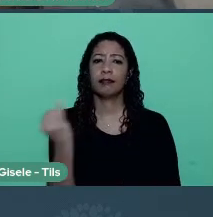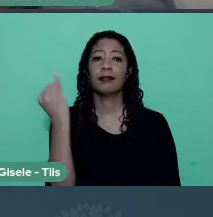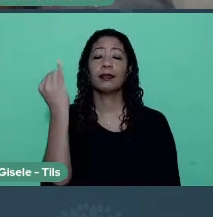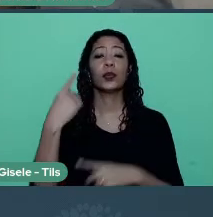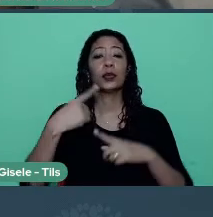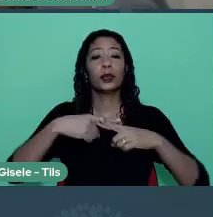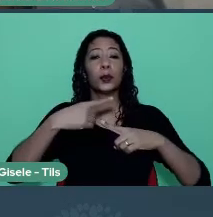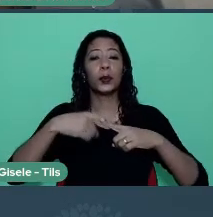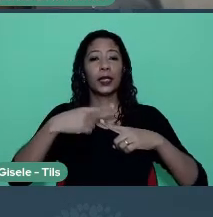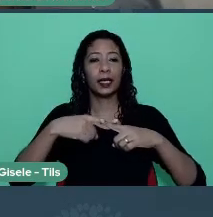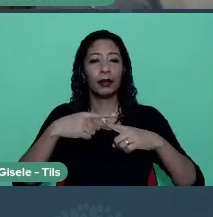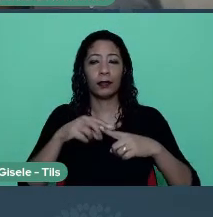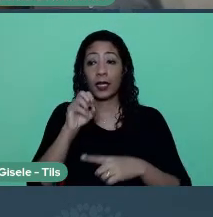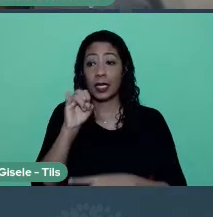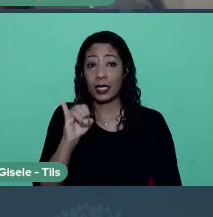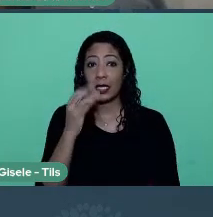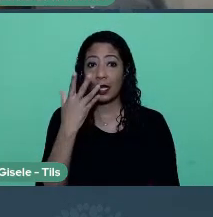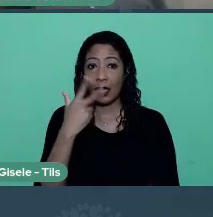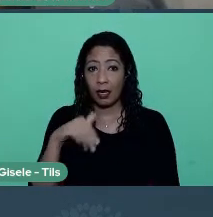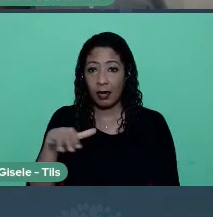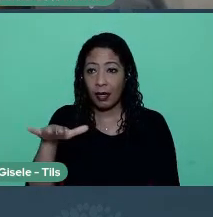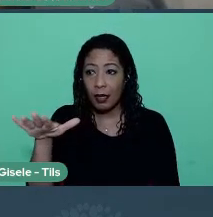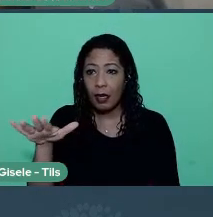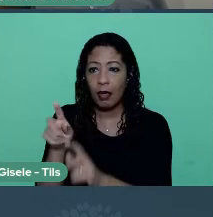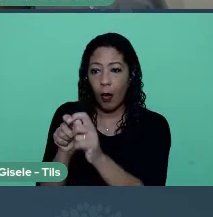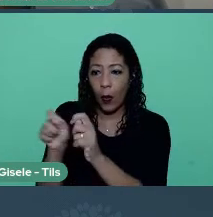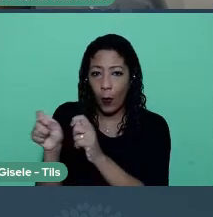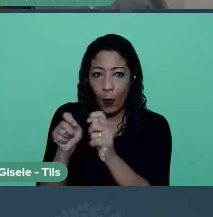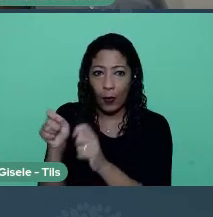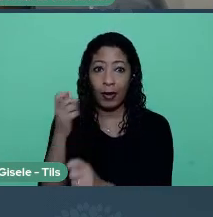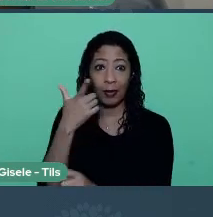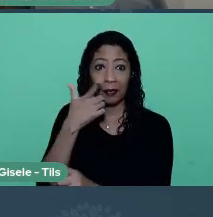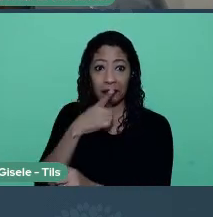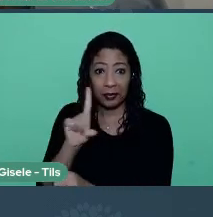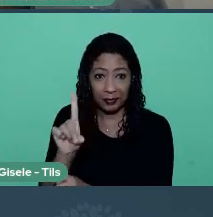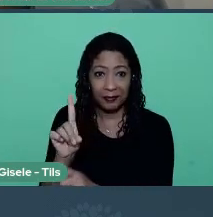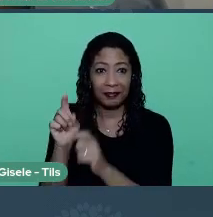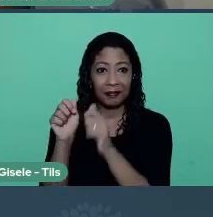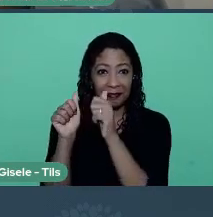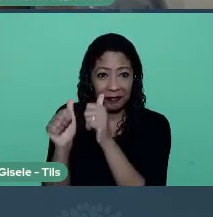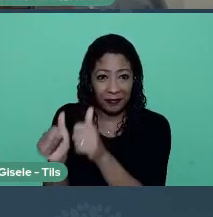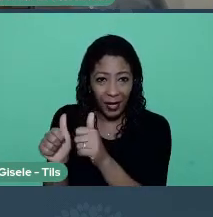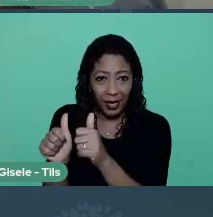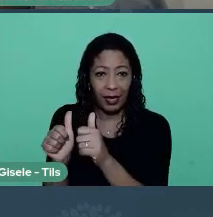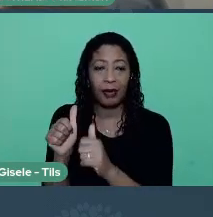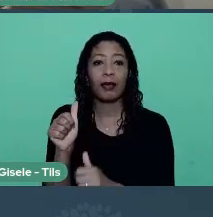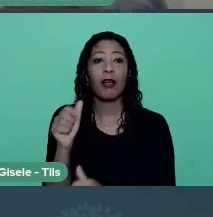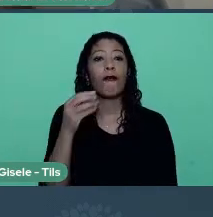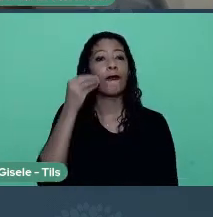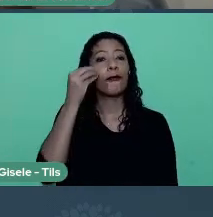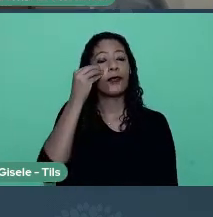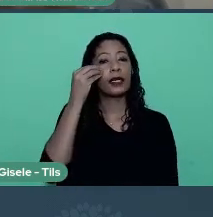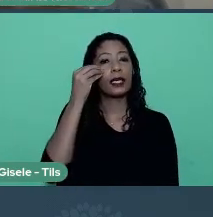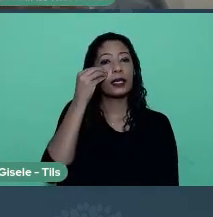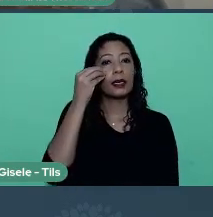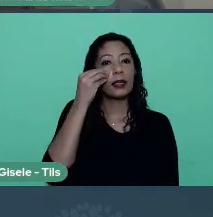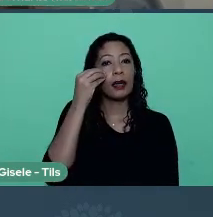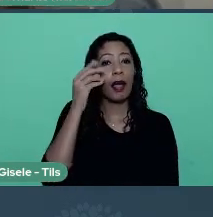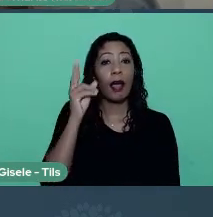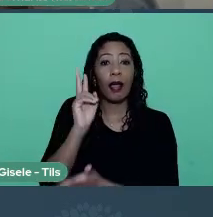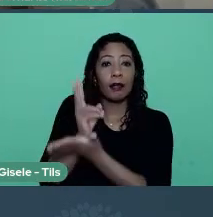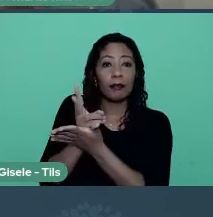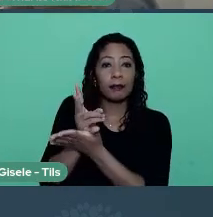porque se a criança estiver controlada, nós vamos procurar fazer com que ela esteja